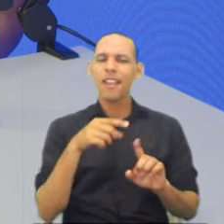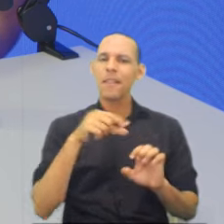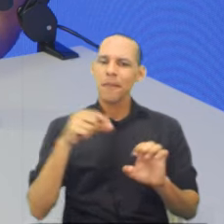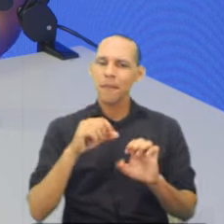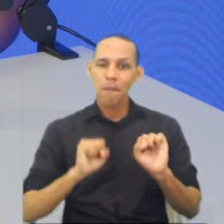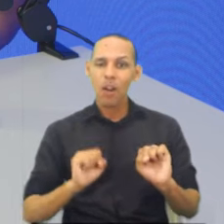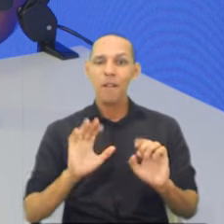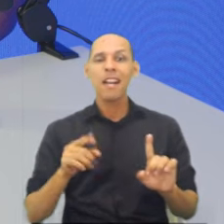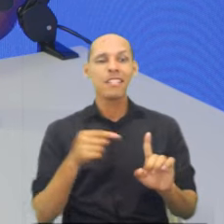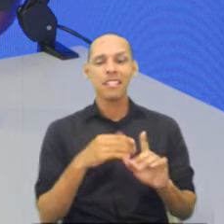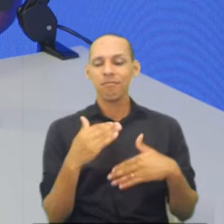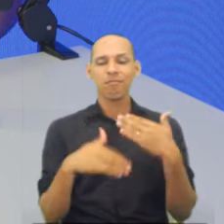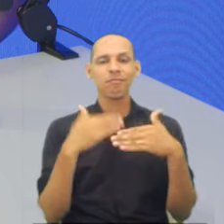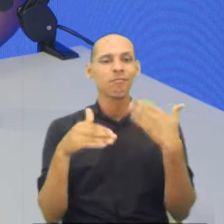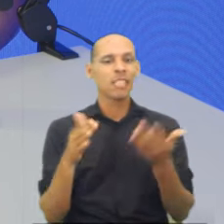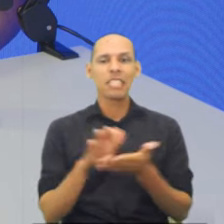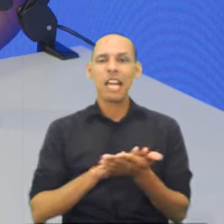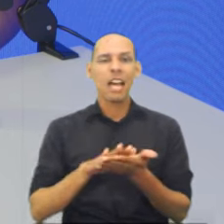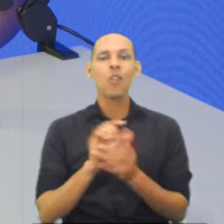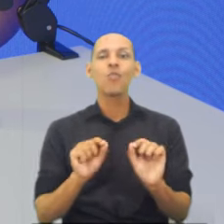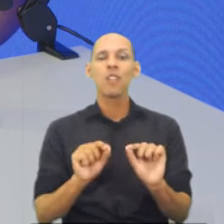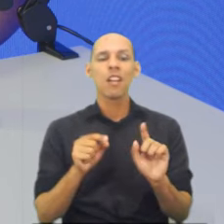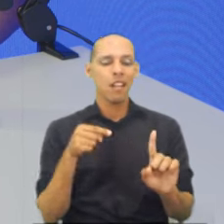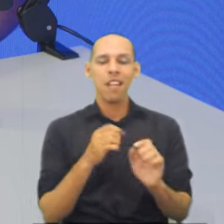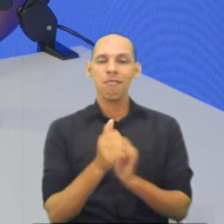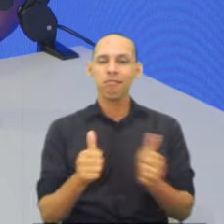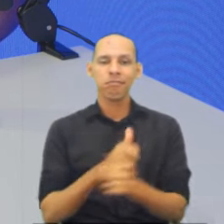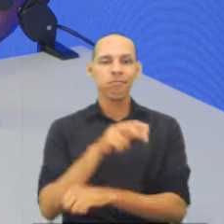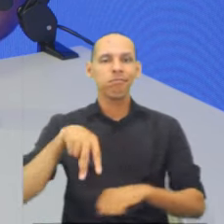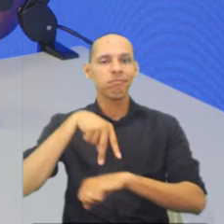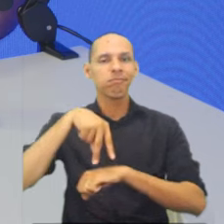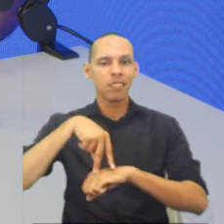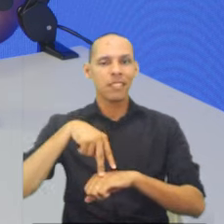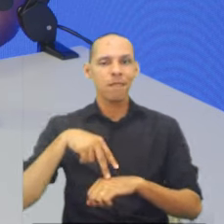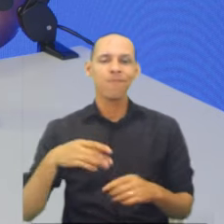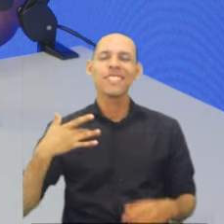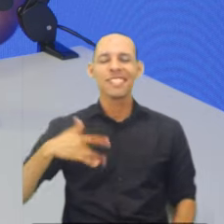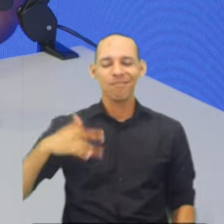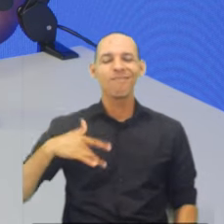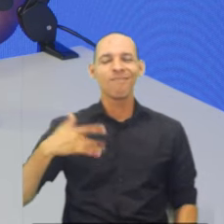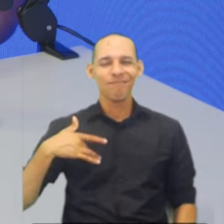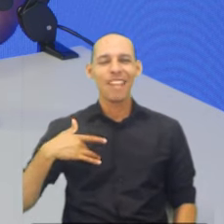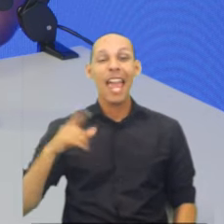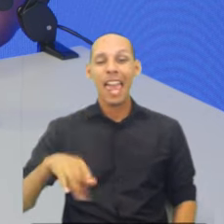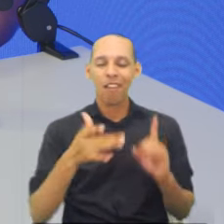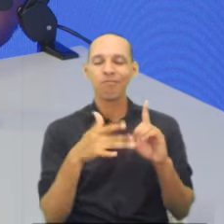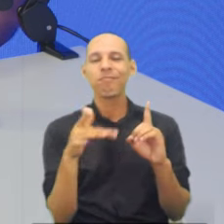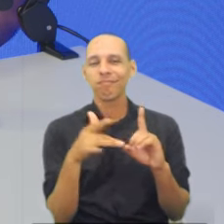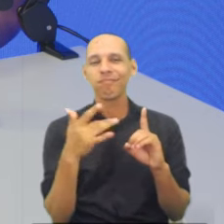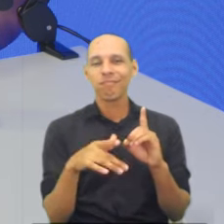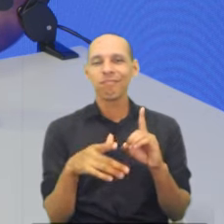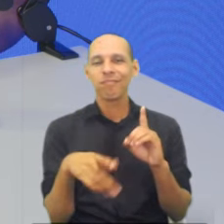empreender se ela não tem o desenvolvimento do protagonismo então tem eh frutos do capacitismo né e